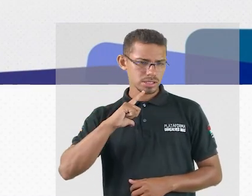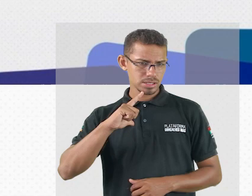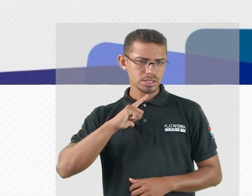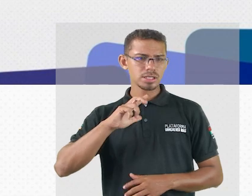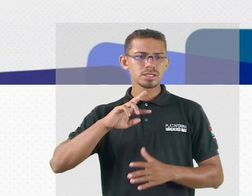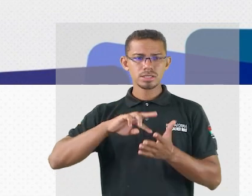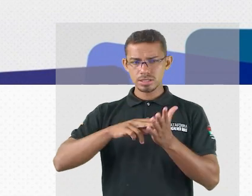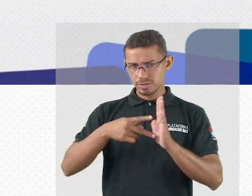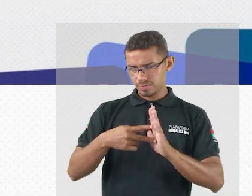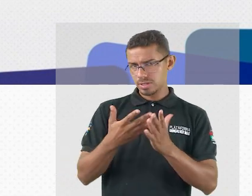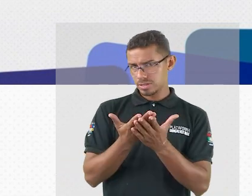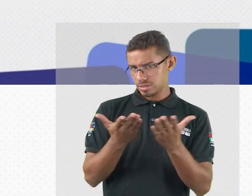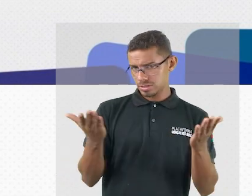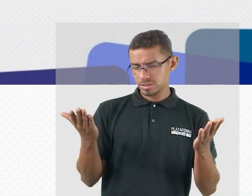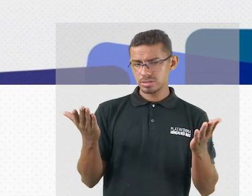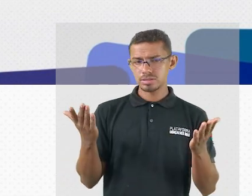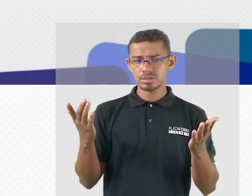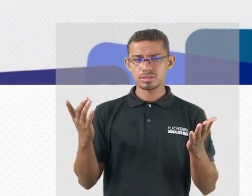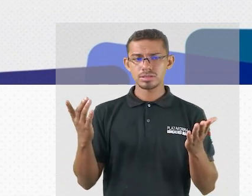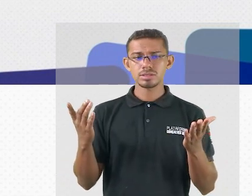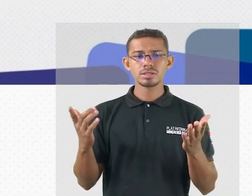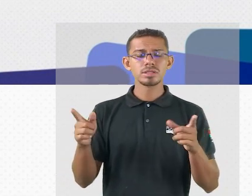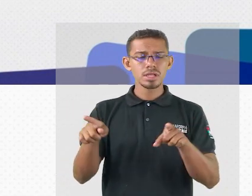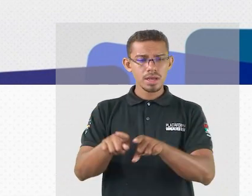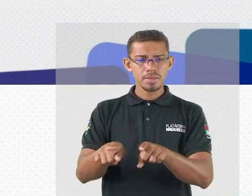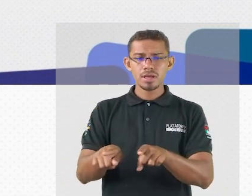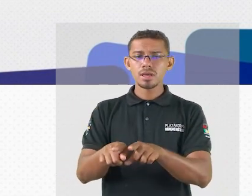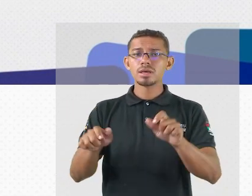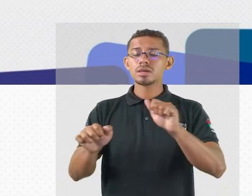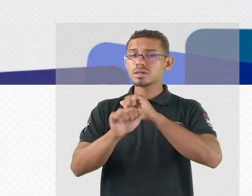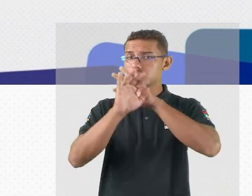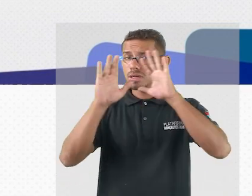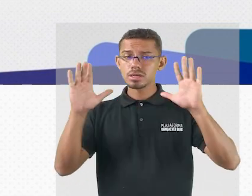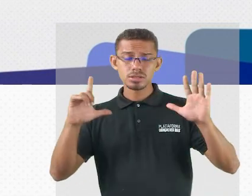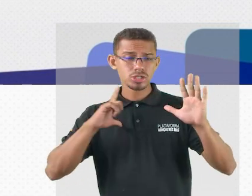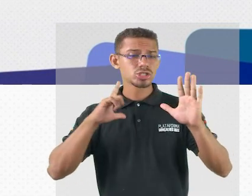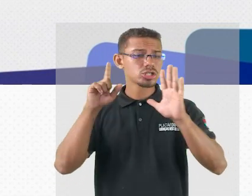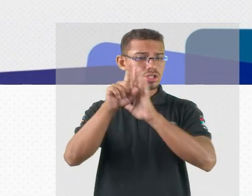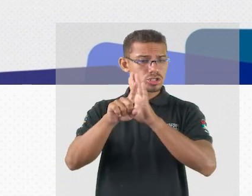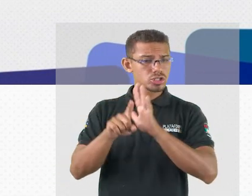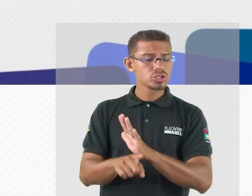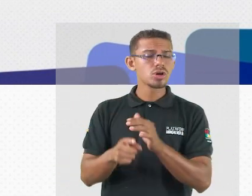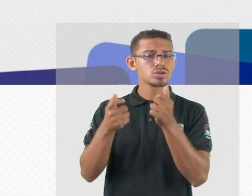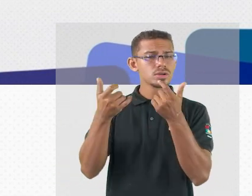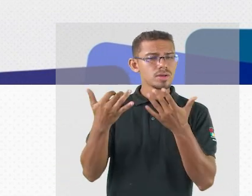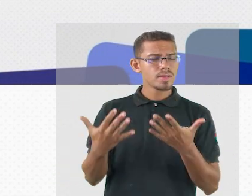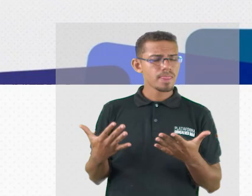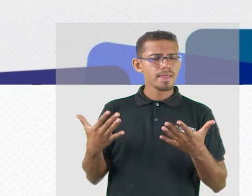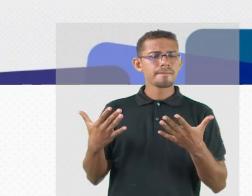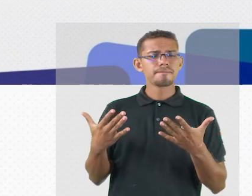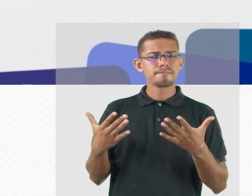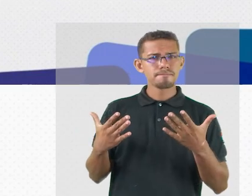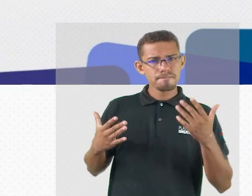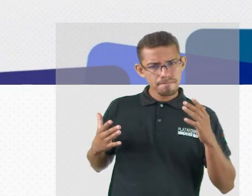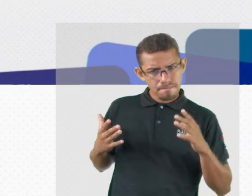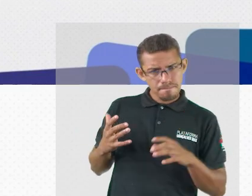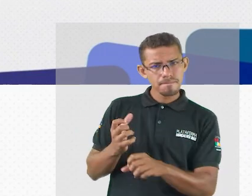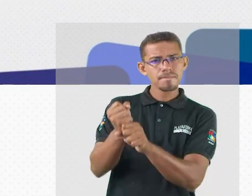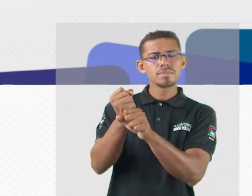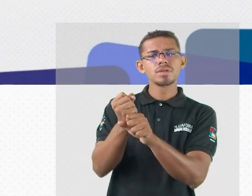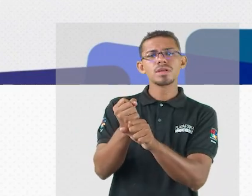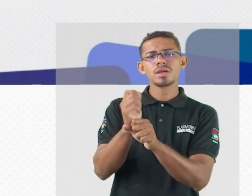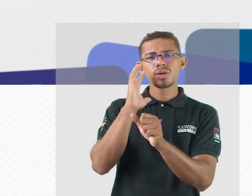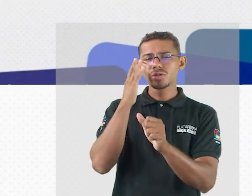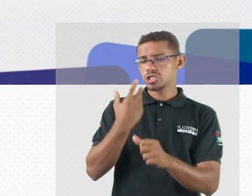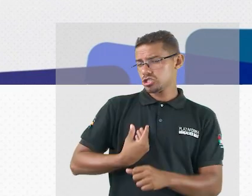seus significantes, né? Ela traz também, claro, questões, né, que estão muito presas às condições